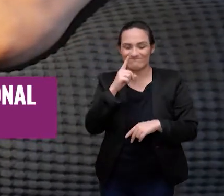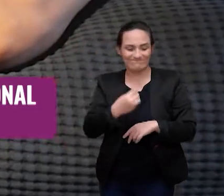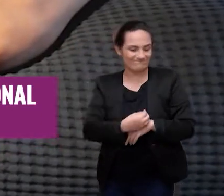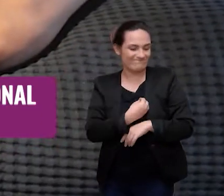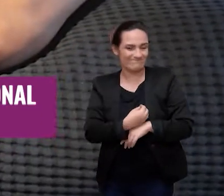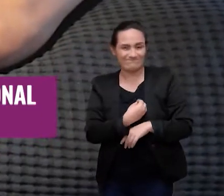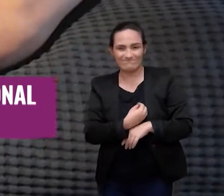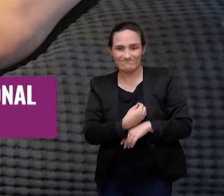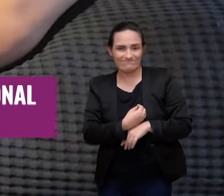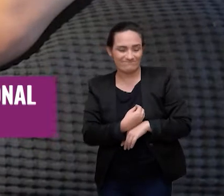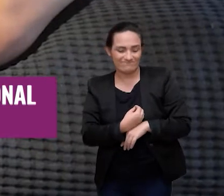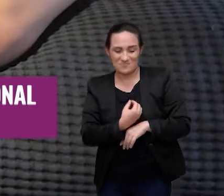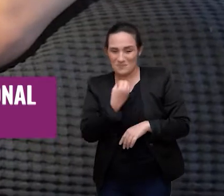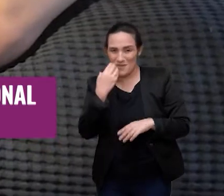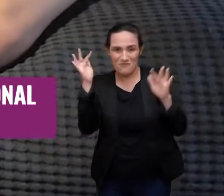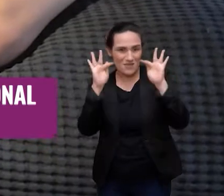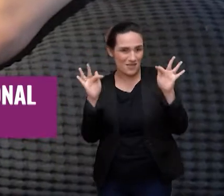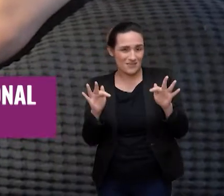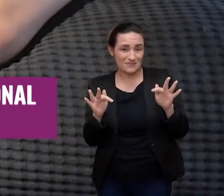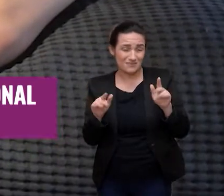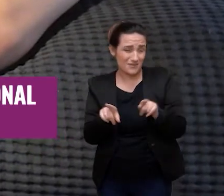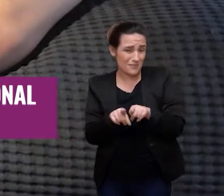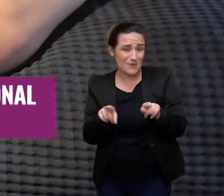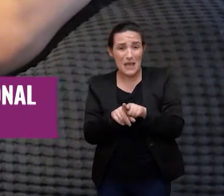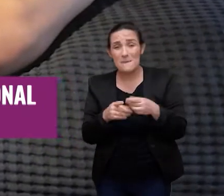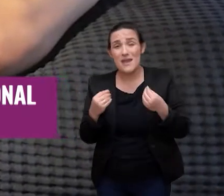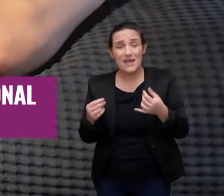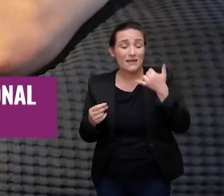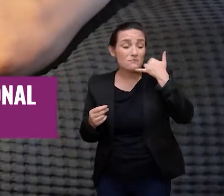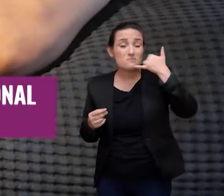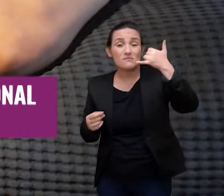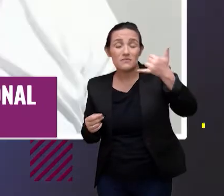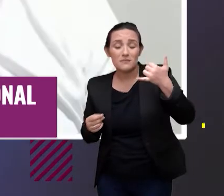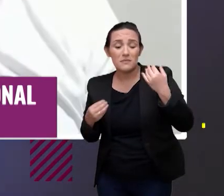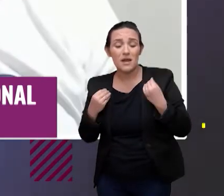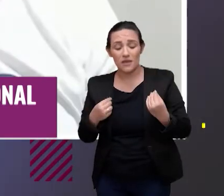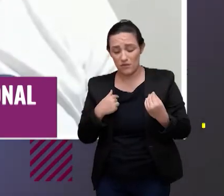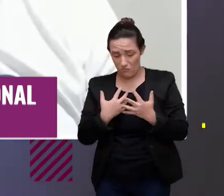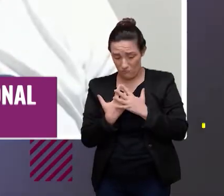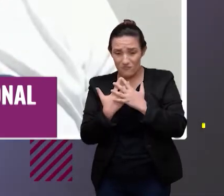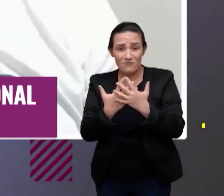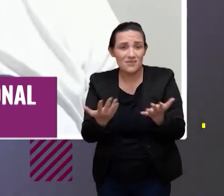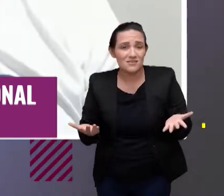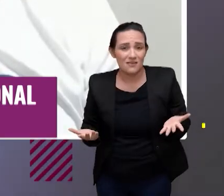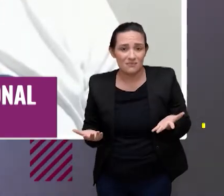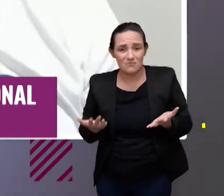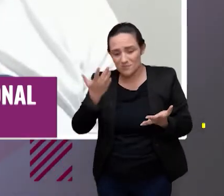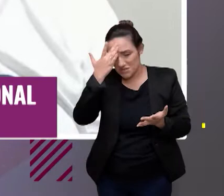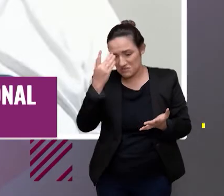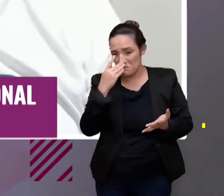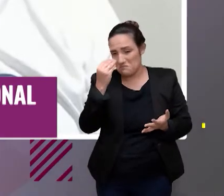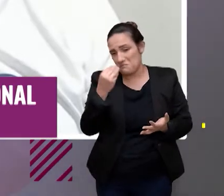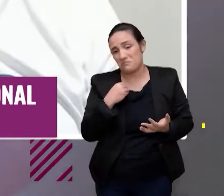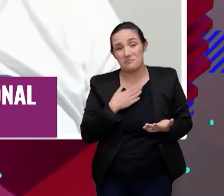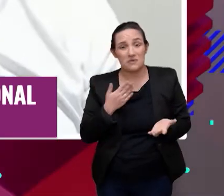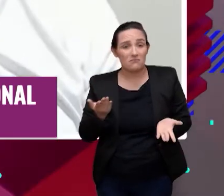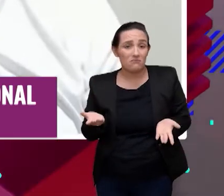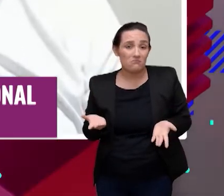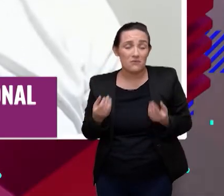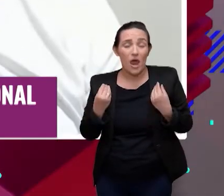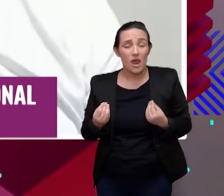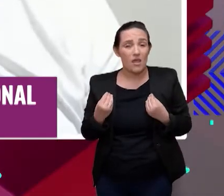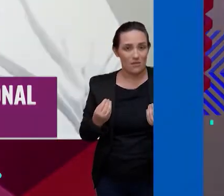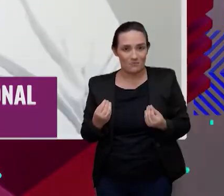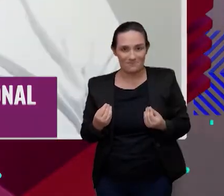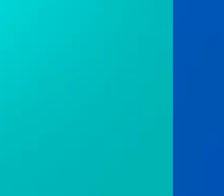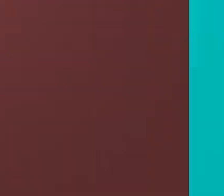julgada, né? Eu vou ser rejeitada. Então, é esse o motivo pelo qual o nosso trabalho exige